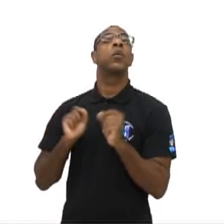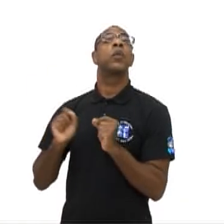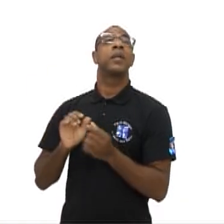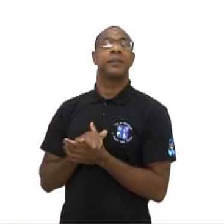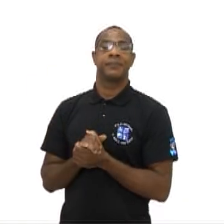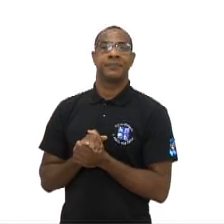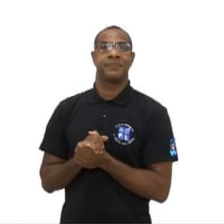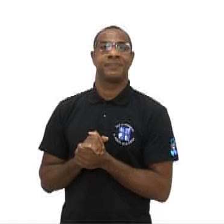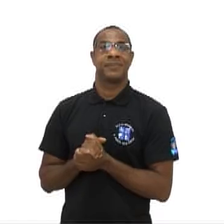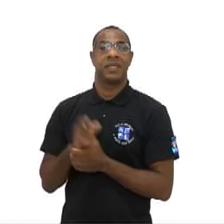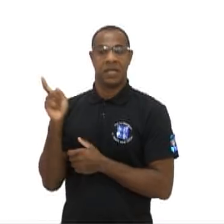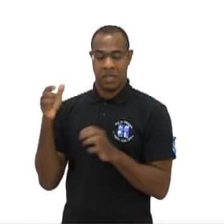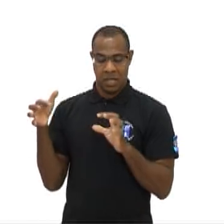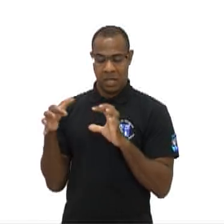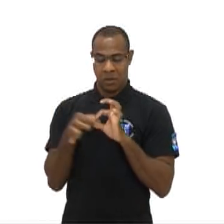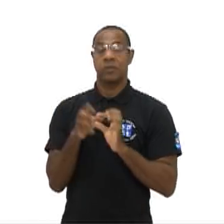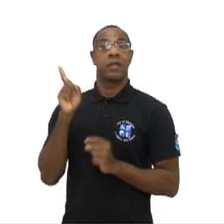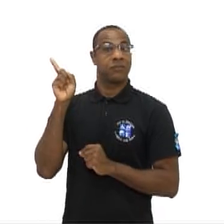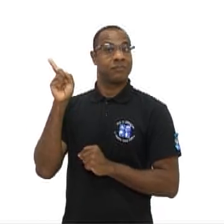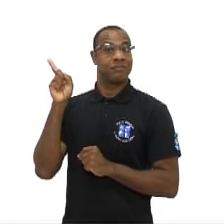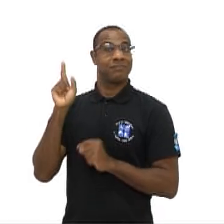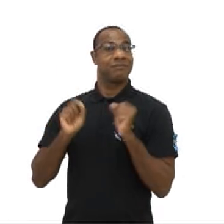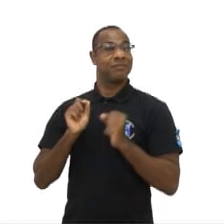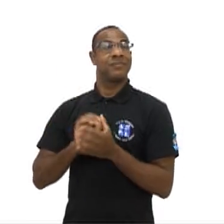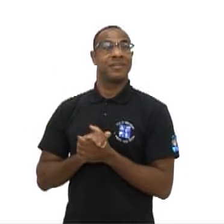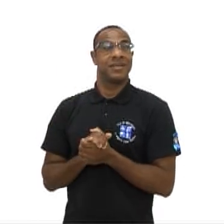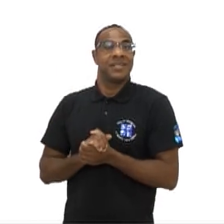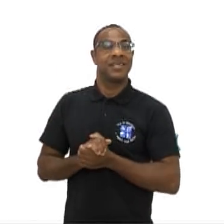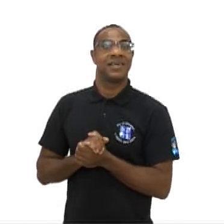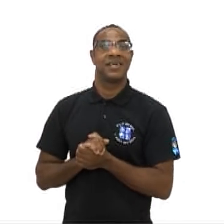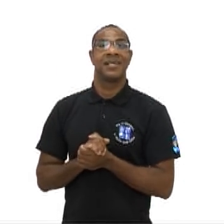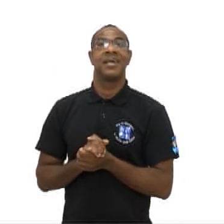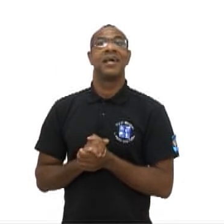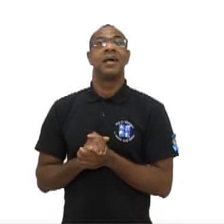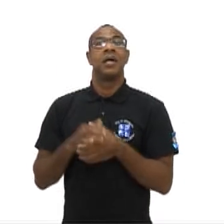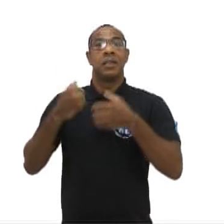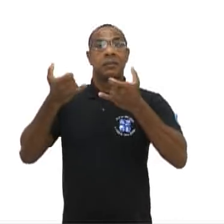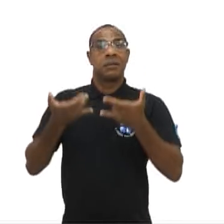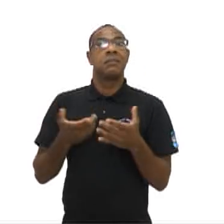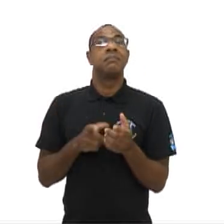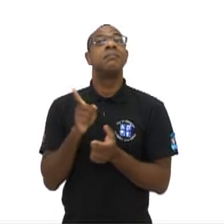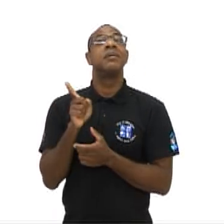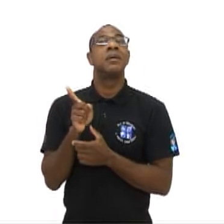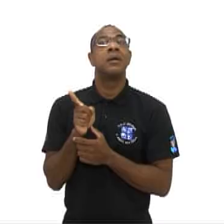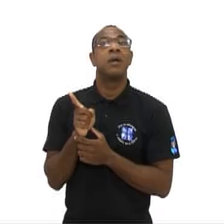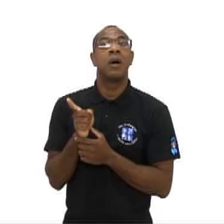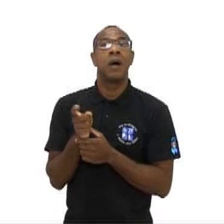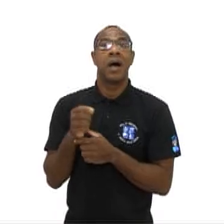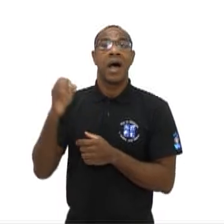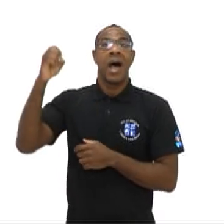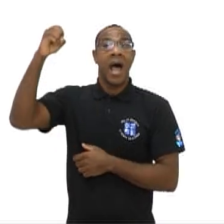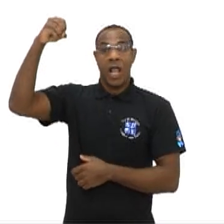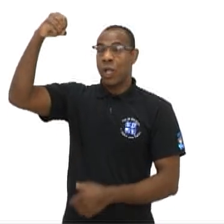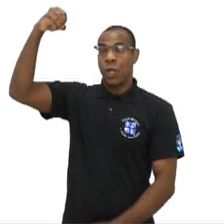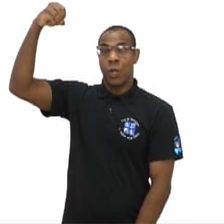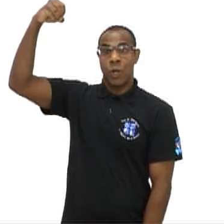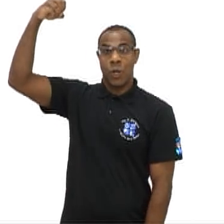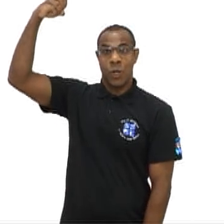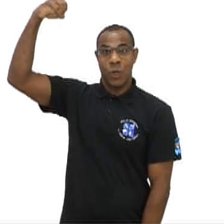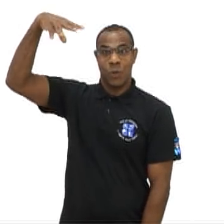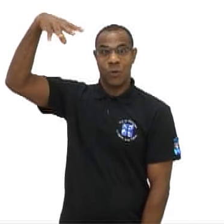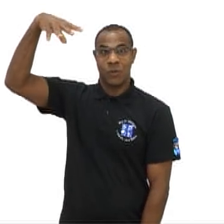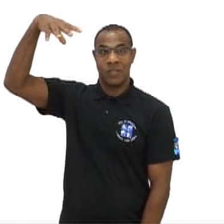ter ali, ó, nesse contexto, uma mesma fonte luminosa, para a gente estar trabalhando. Aqui, ó, parte da luz é refletida e